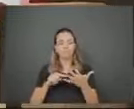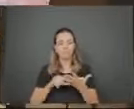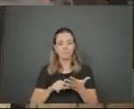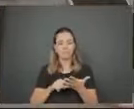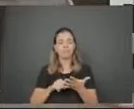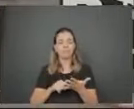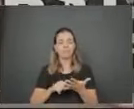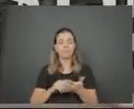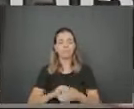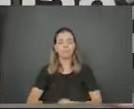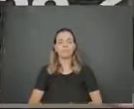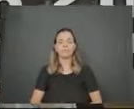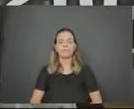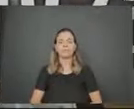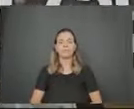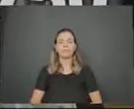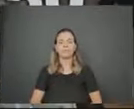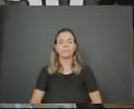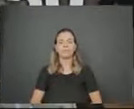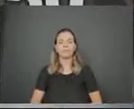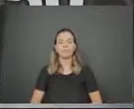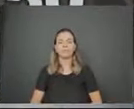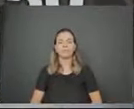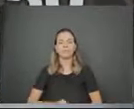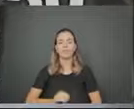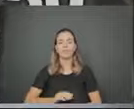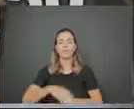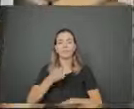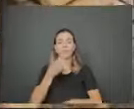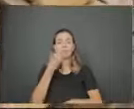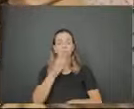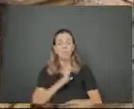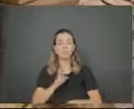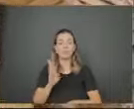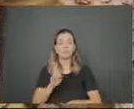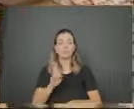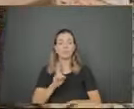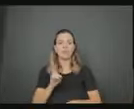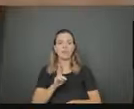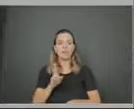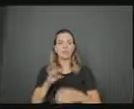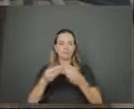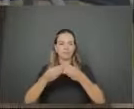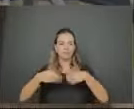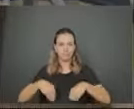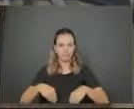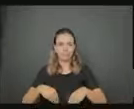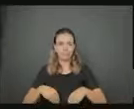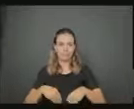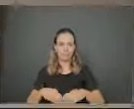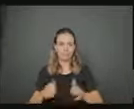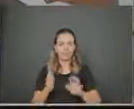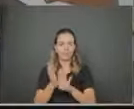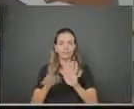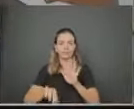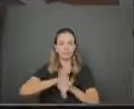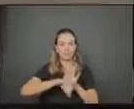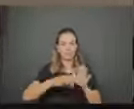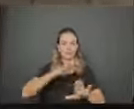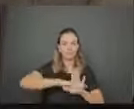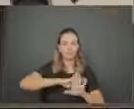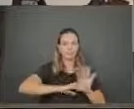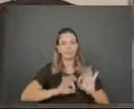LSD. Equivalente a mais de R$1 bilhão de prejuízo ao crime organizado. Cerca de 5 mil armas